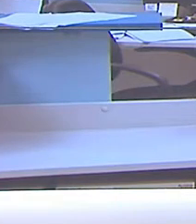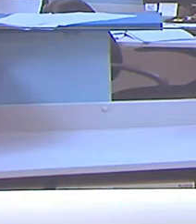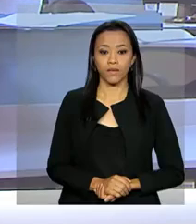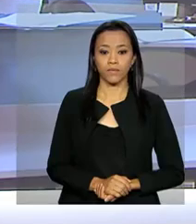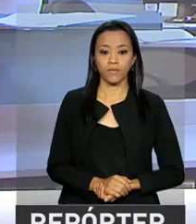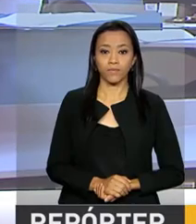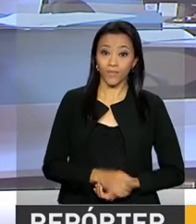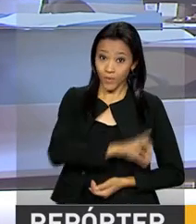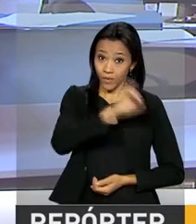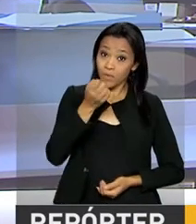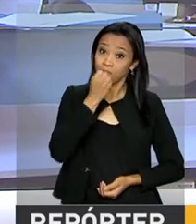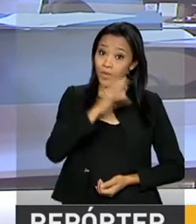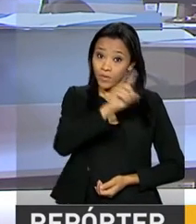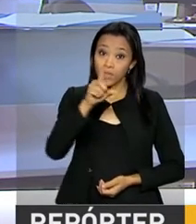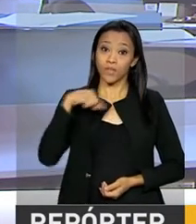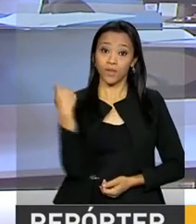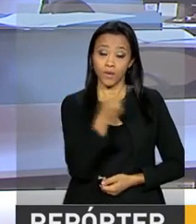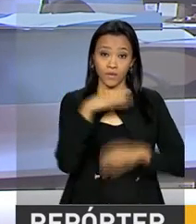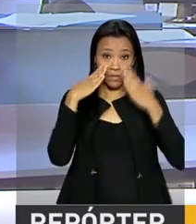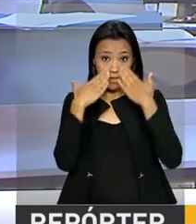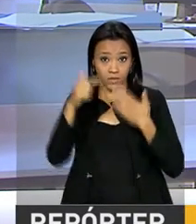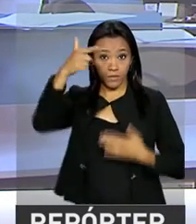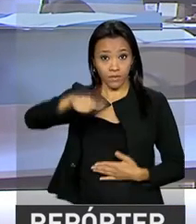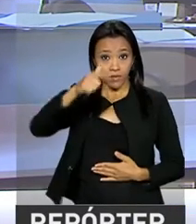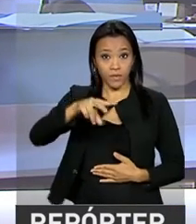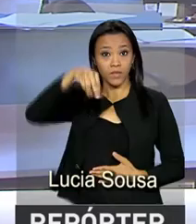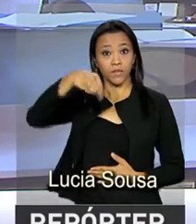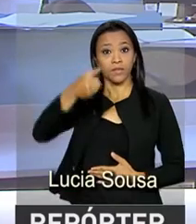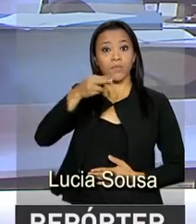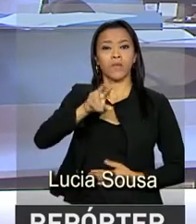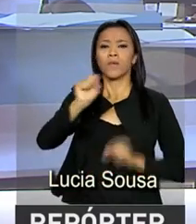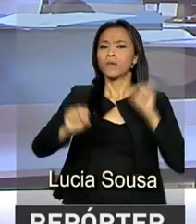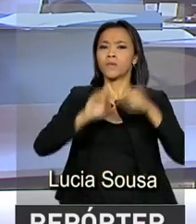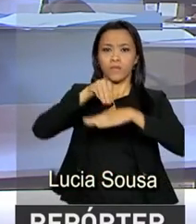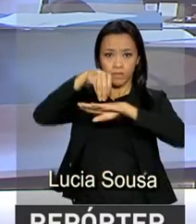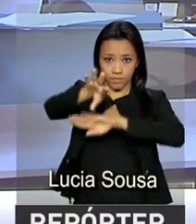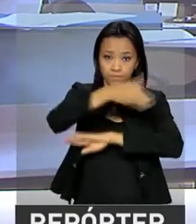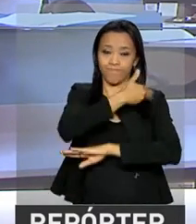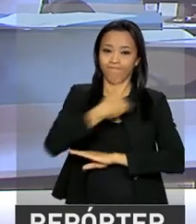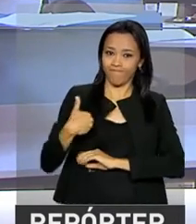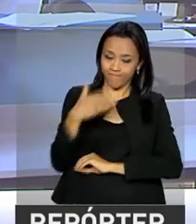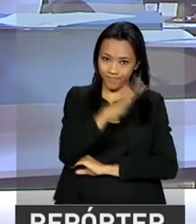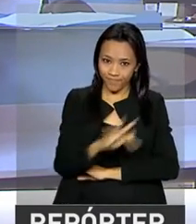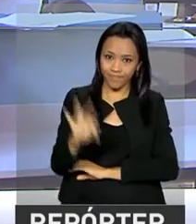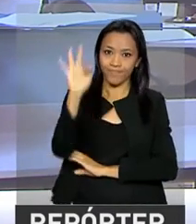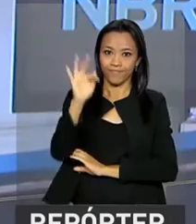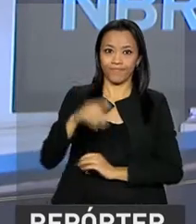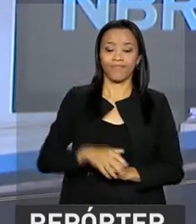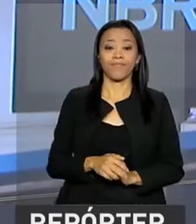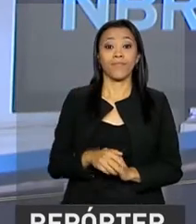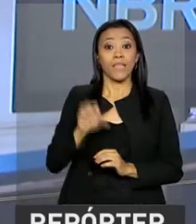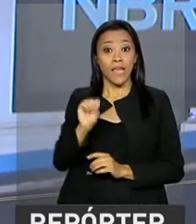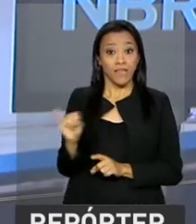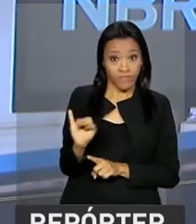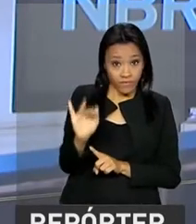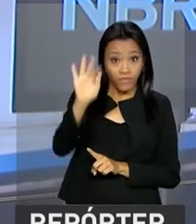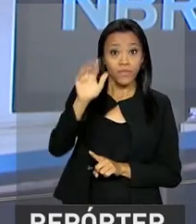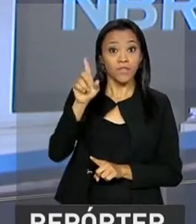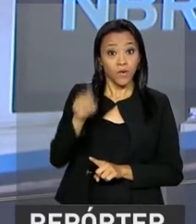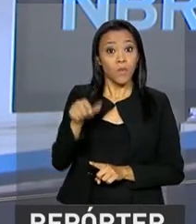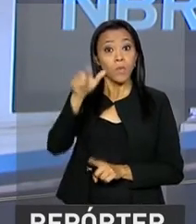olá bom dia estamos de volta com o repórter nbr as notícias do governo federal a prévia da inflação